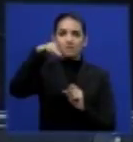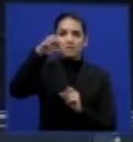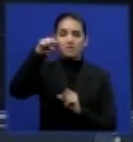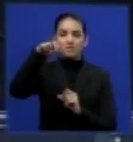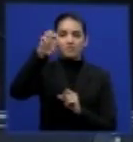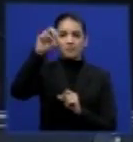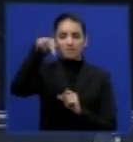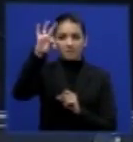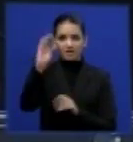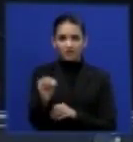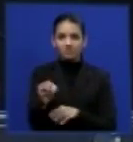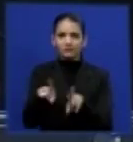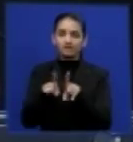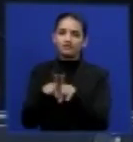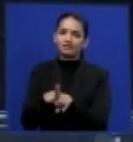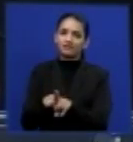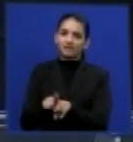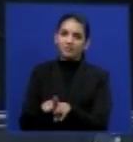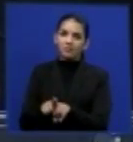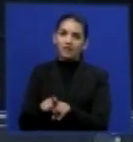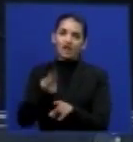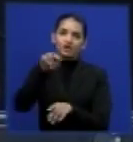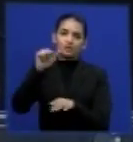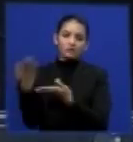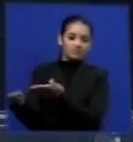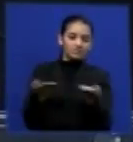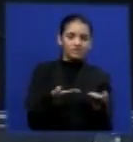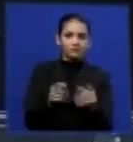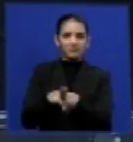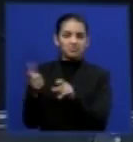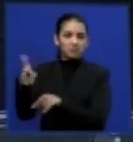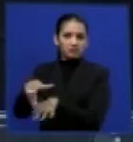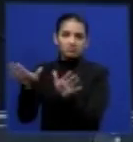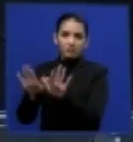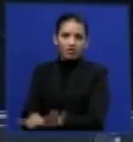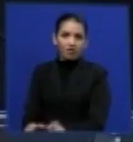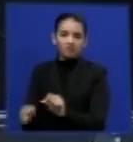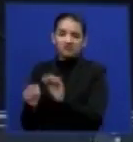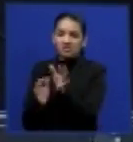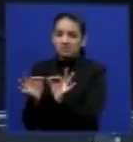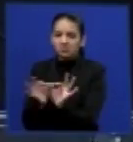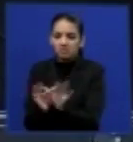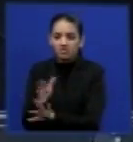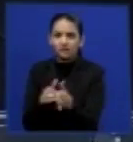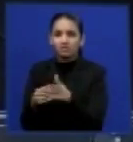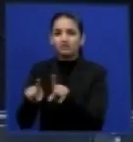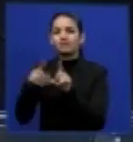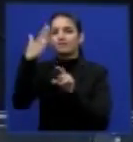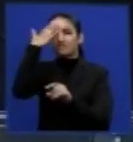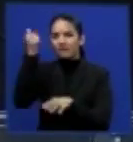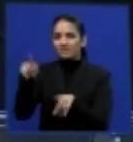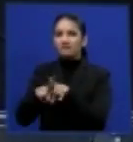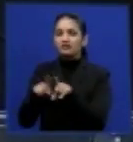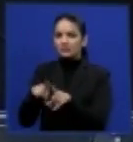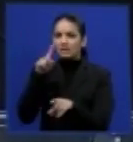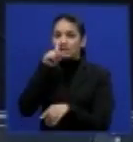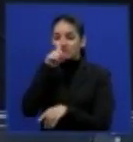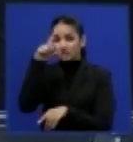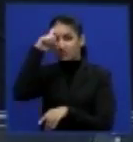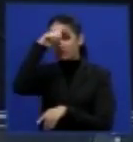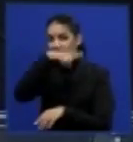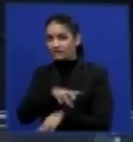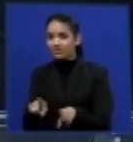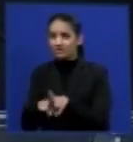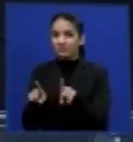cimento nós temos dificuldades os órgãos ambientais estão desaparelhado os fóruns de coprocessamento estão fazendo autom